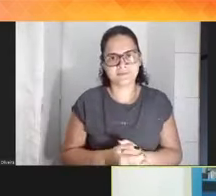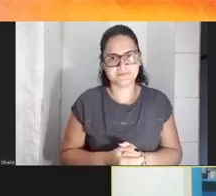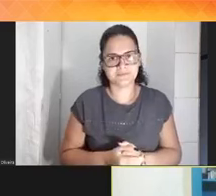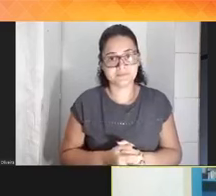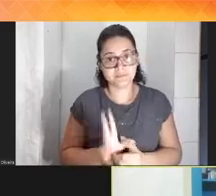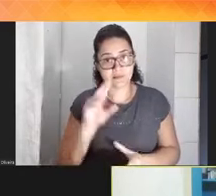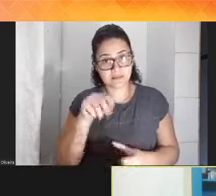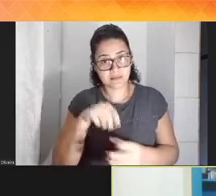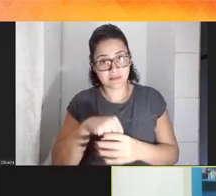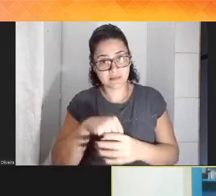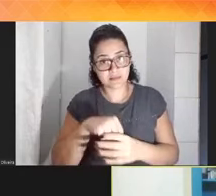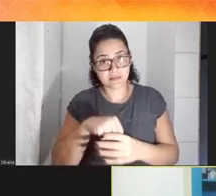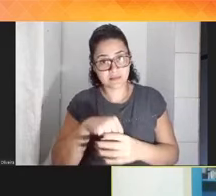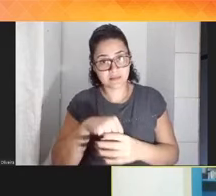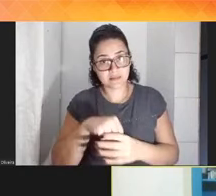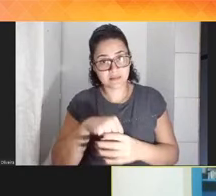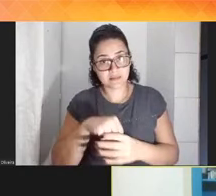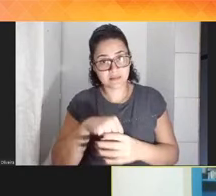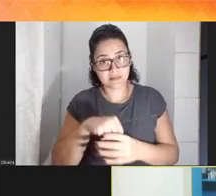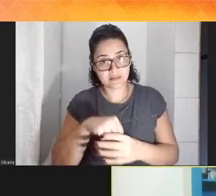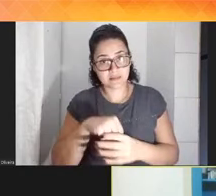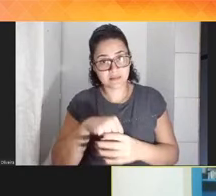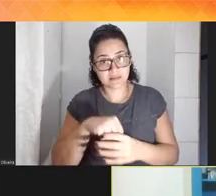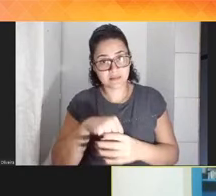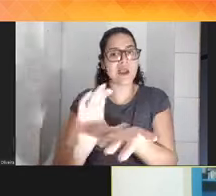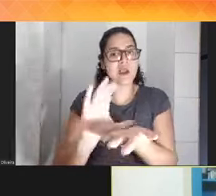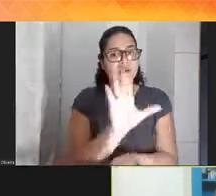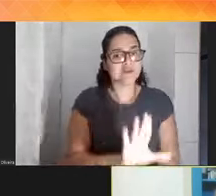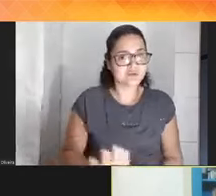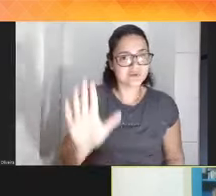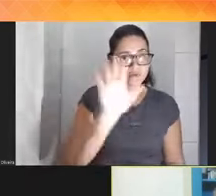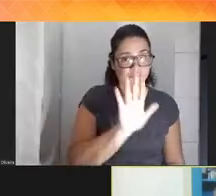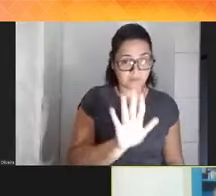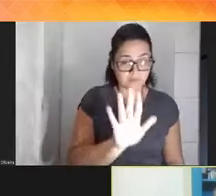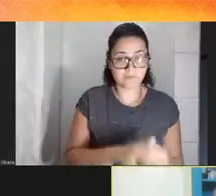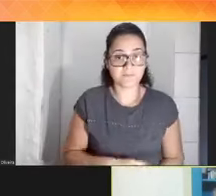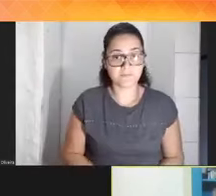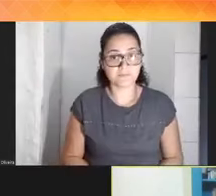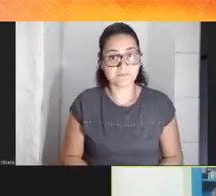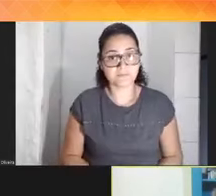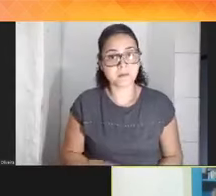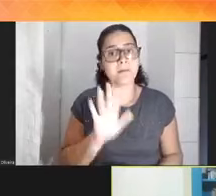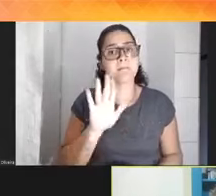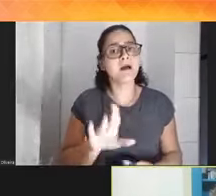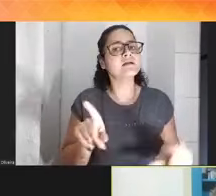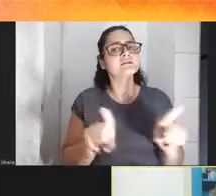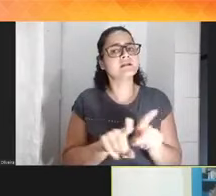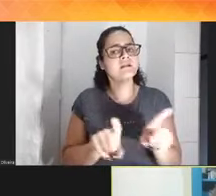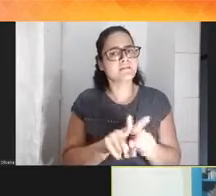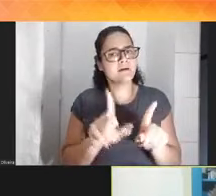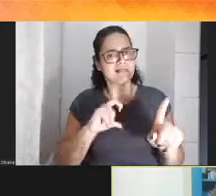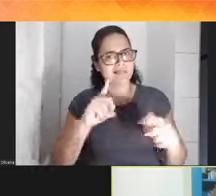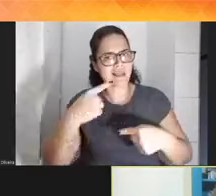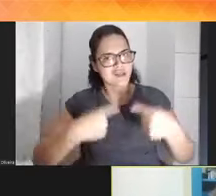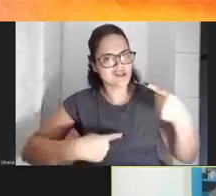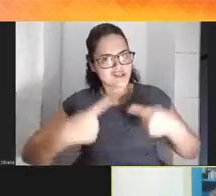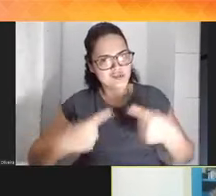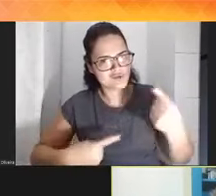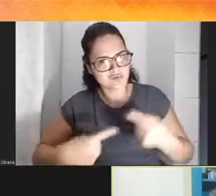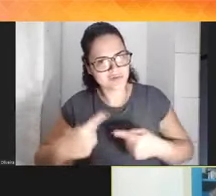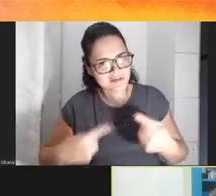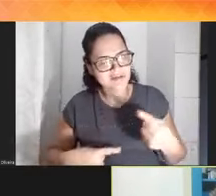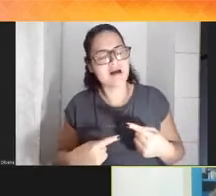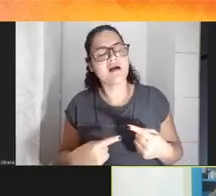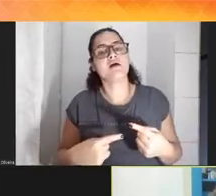importância desses recursos como um todo. Mas quando você tem uma discussão do Fundeb, como ela